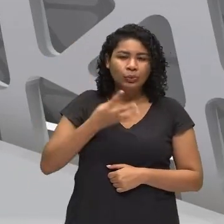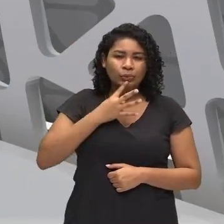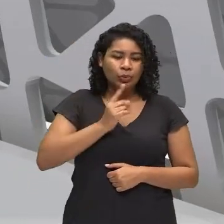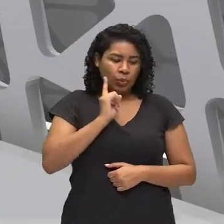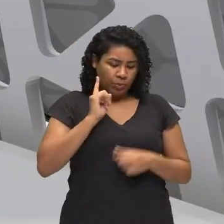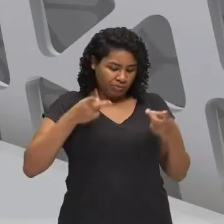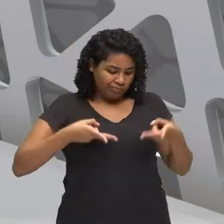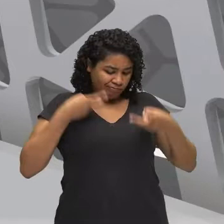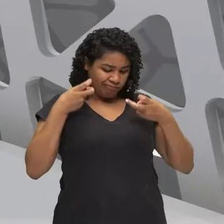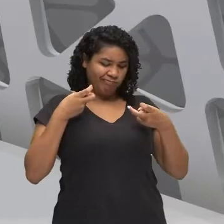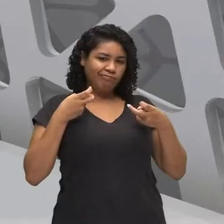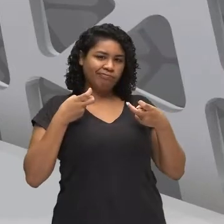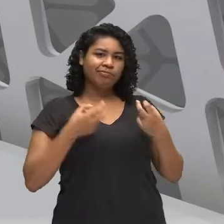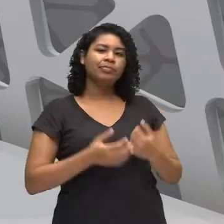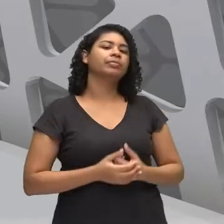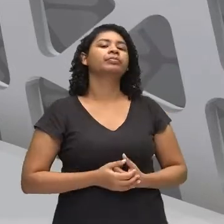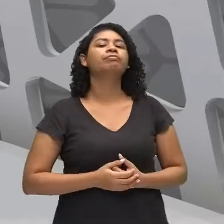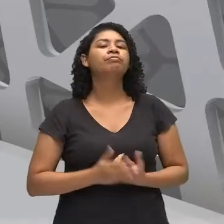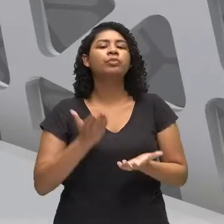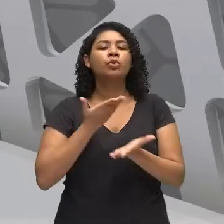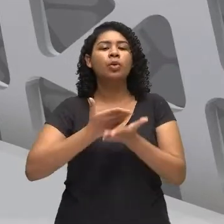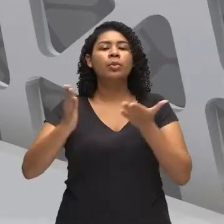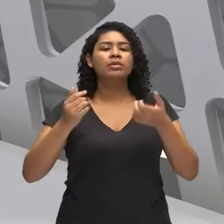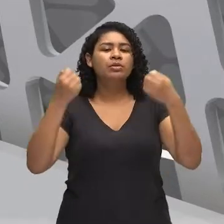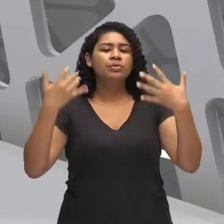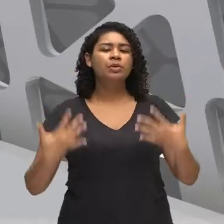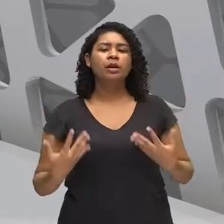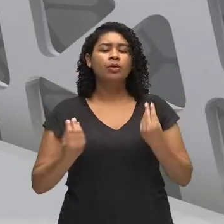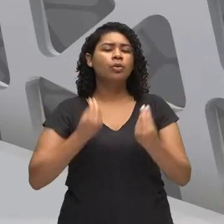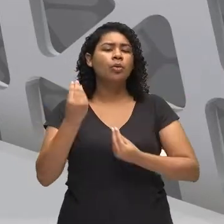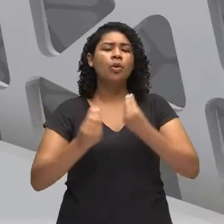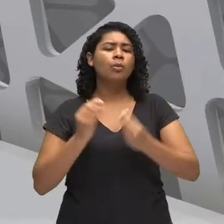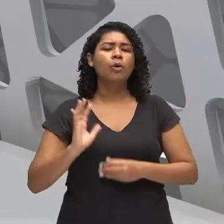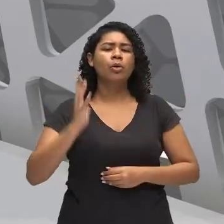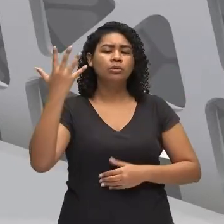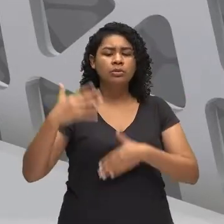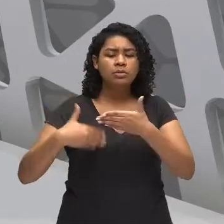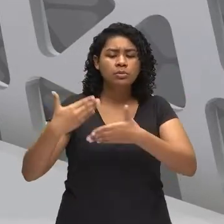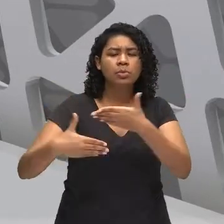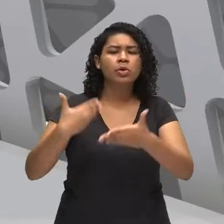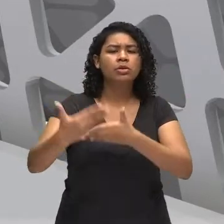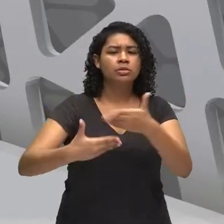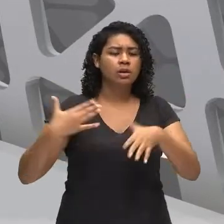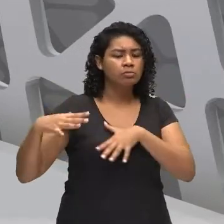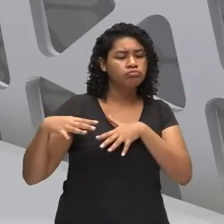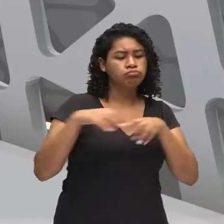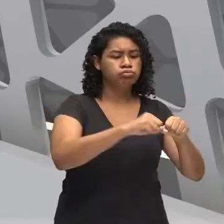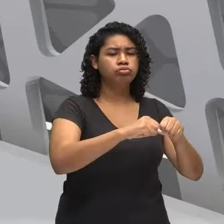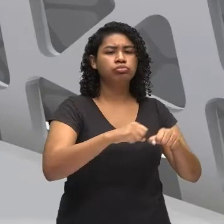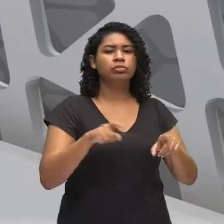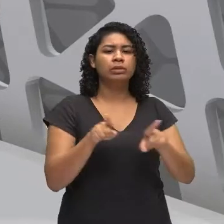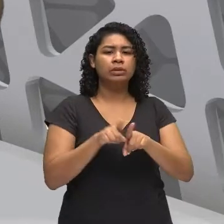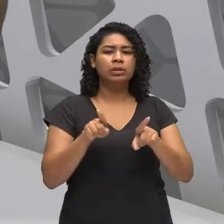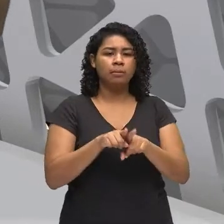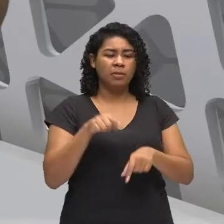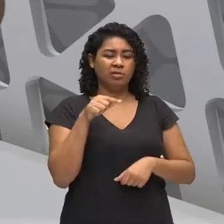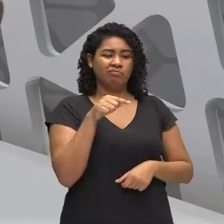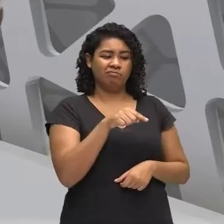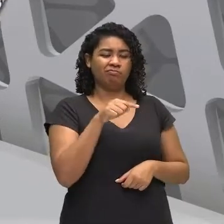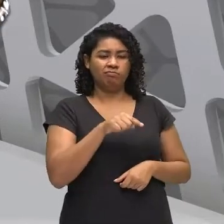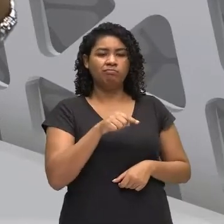lá. Para a gente começar, então, a falar dessa questão de como ocorreu esse processo de ocupação e dilatação também do